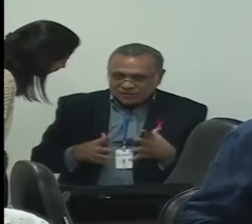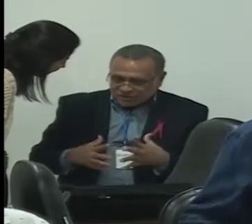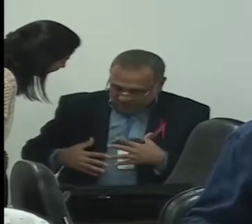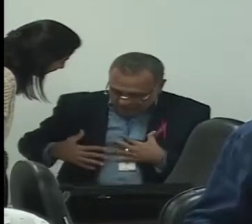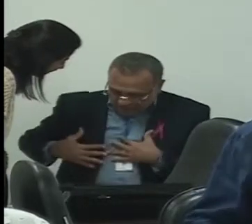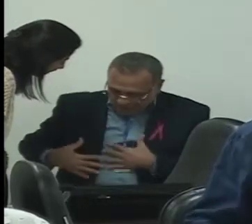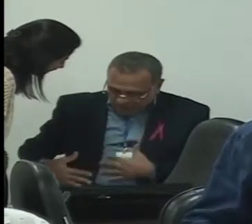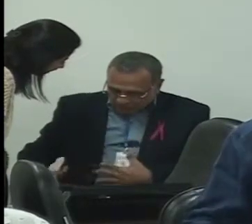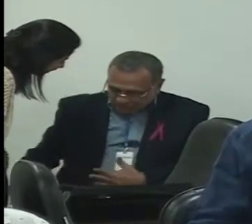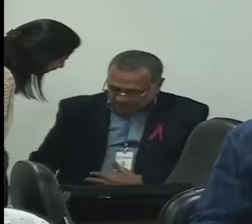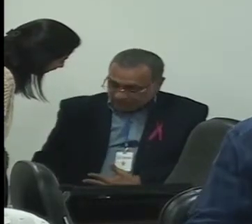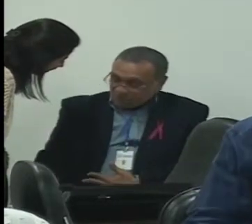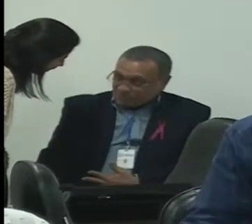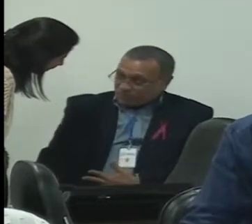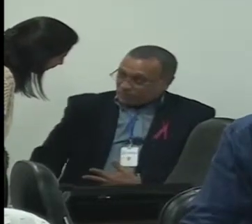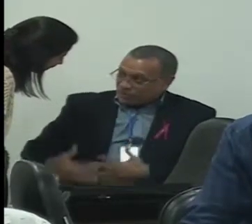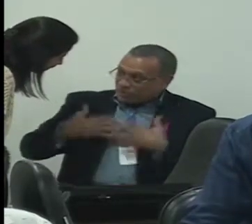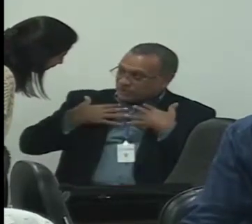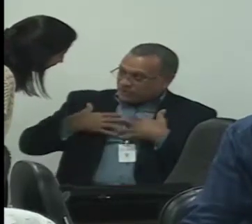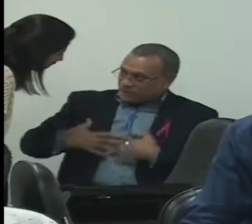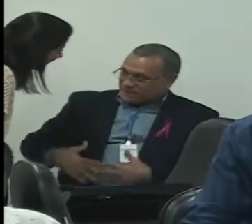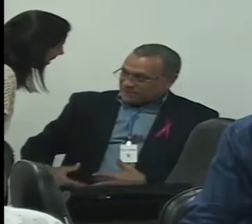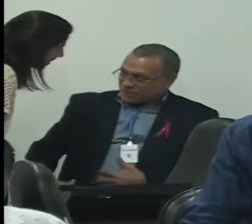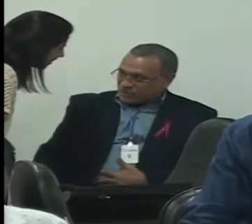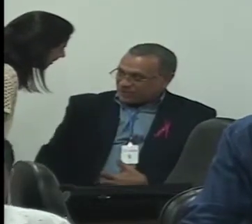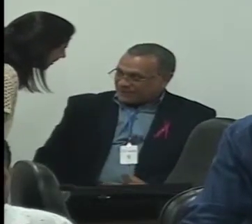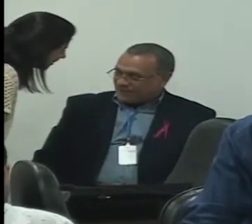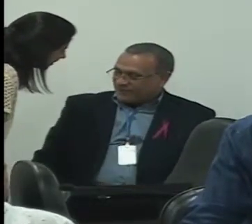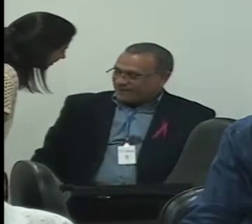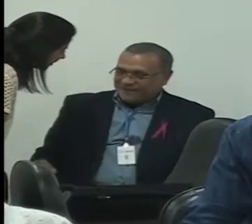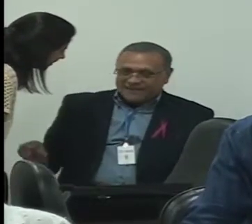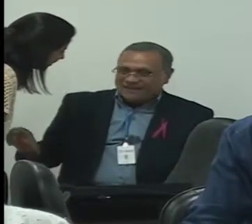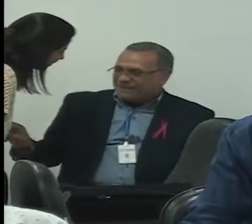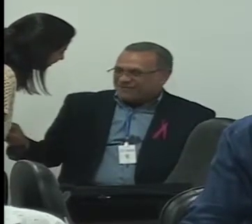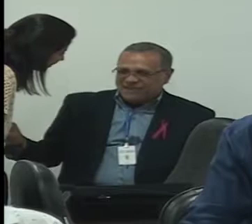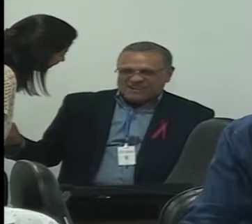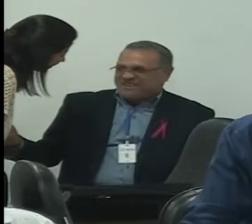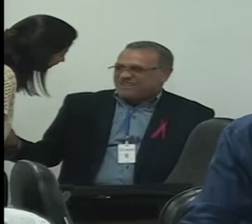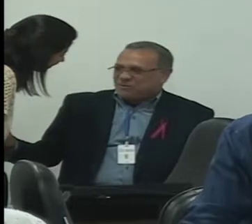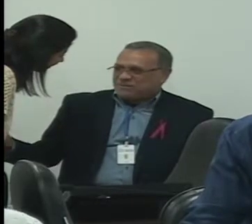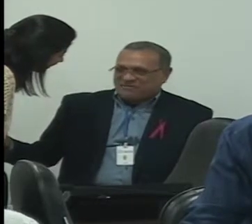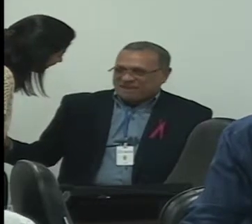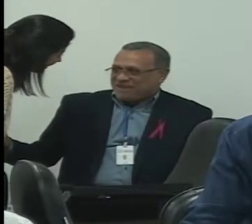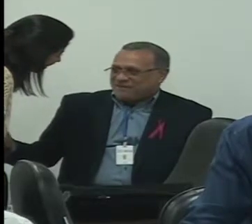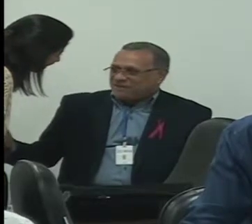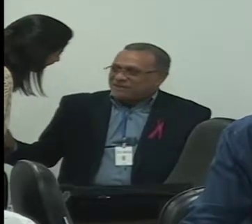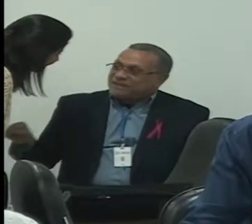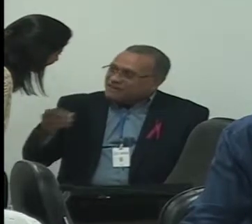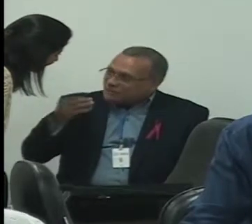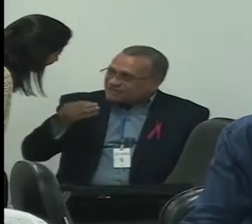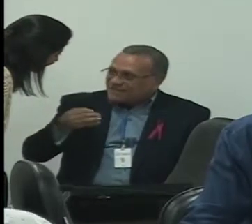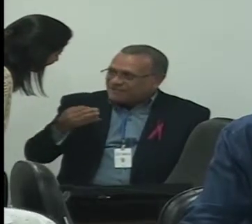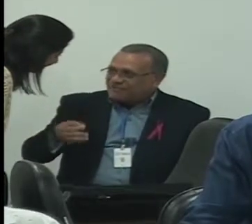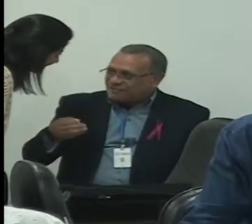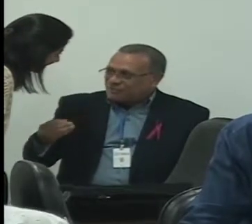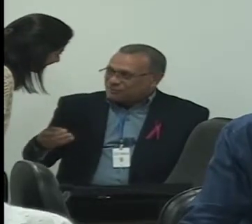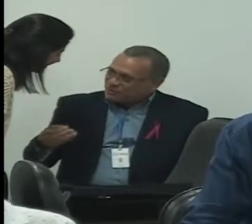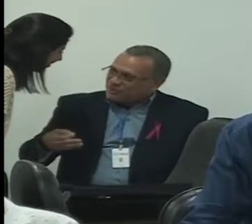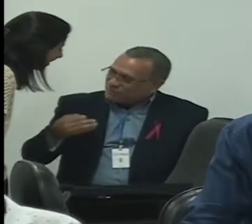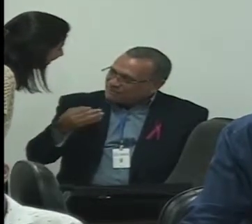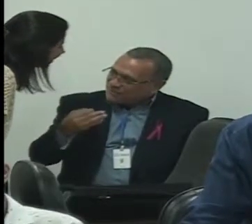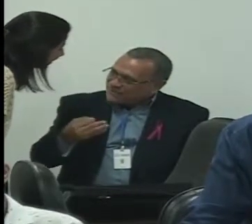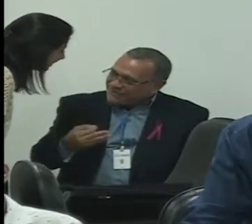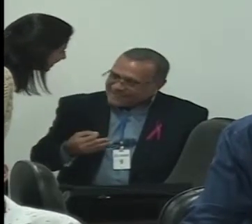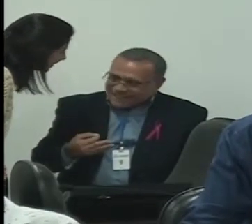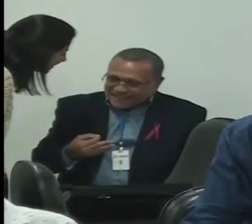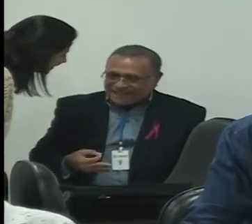É uma doença, senhor presidente, com mais de 100 anos de descrição. E apesar desses 100 anos,